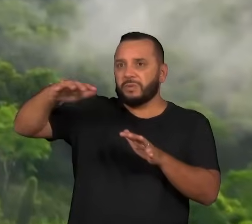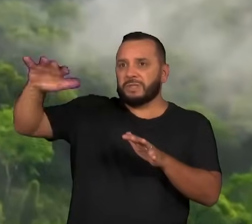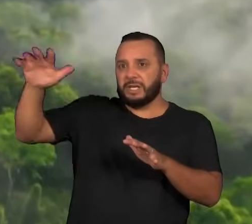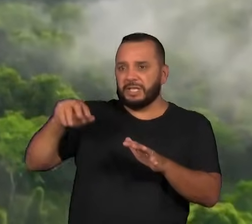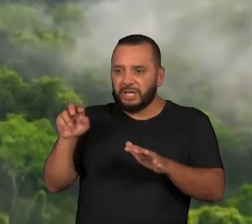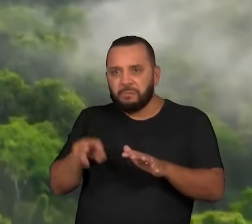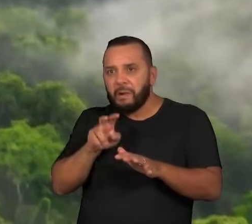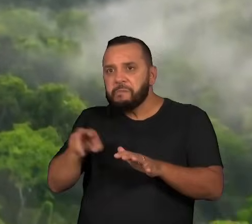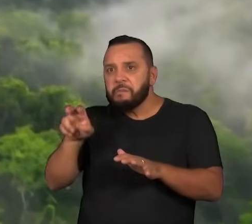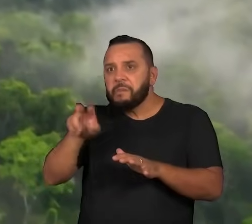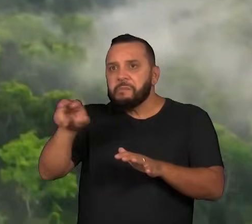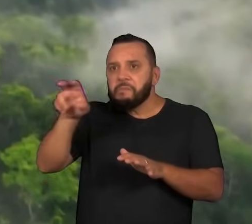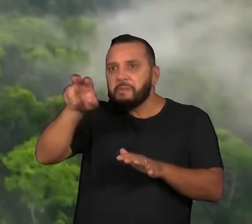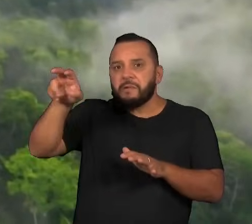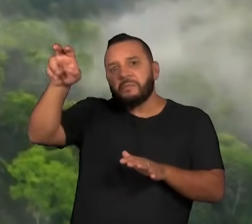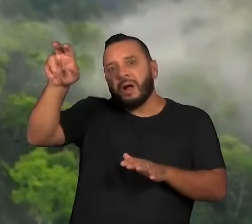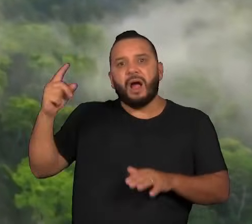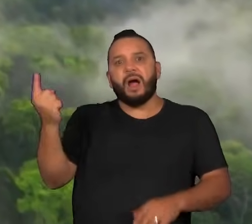altas.